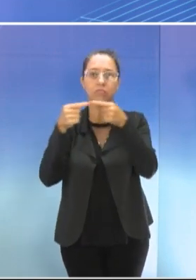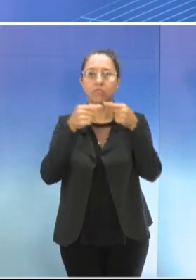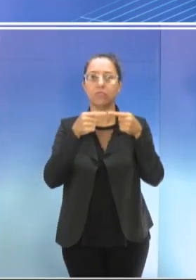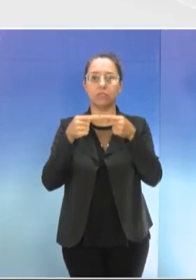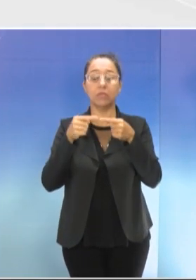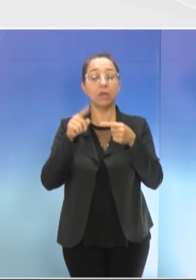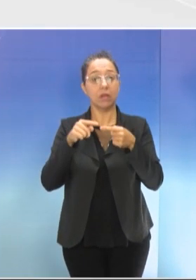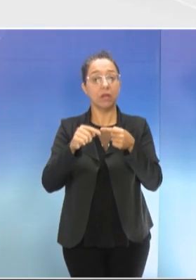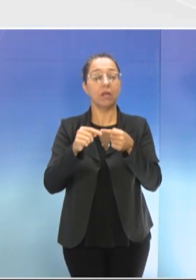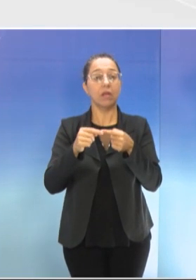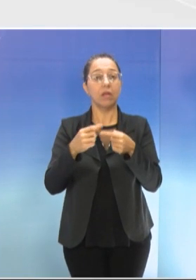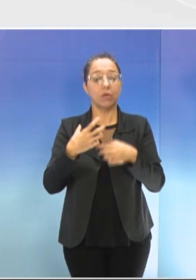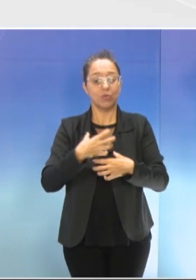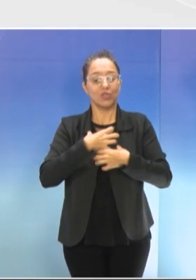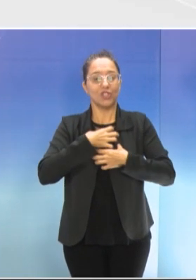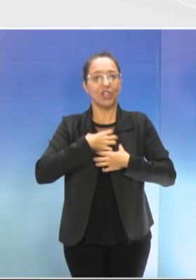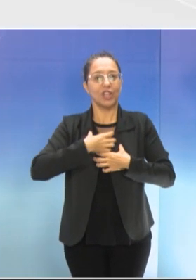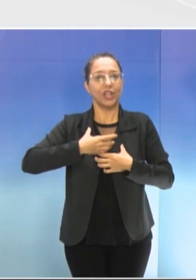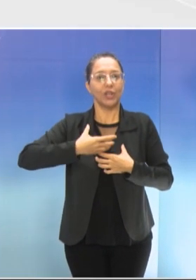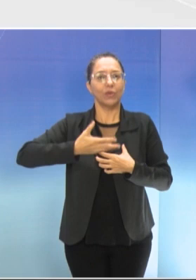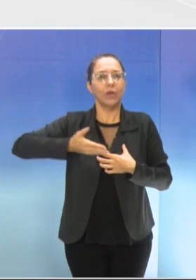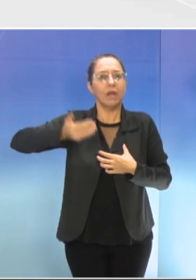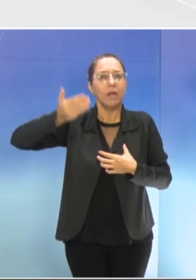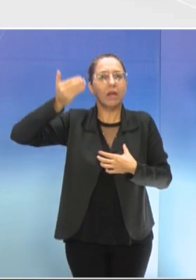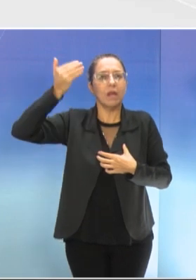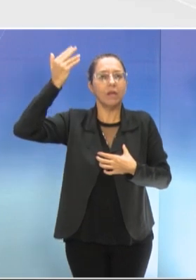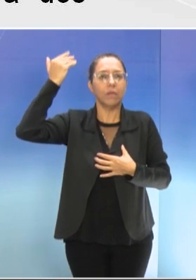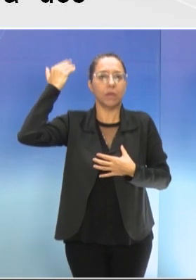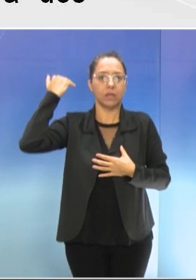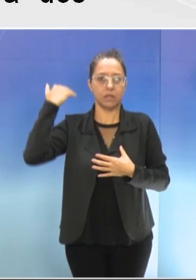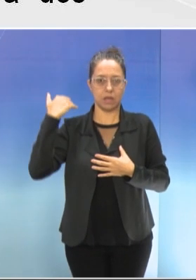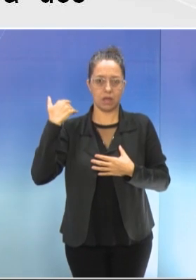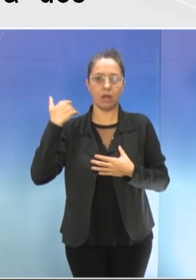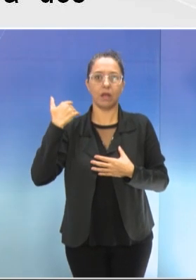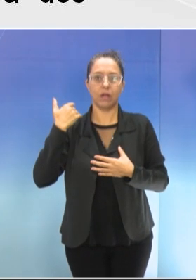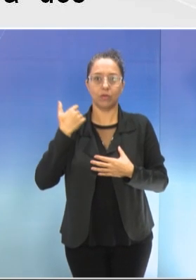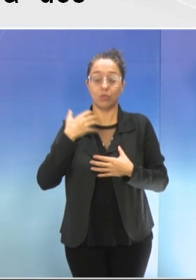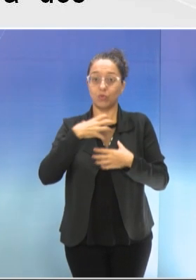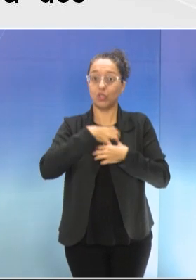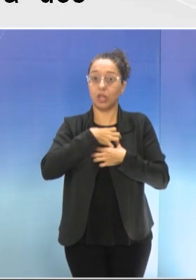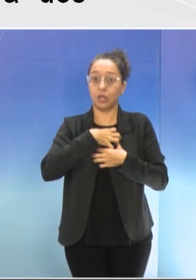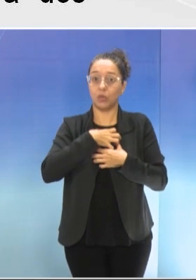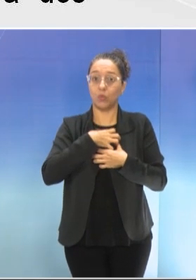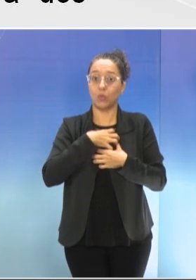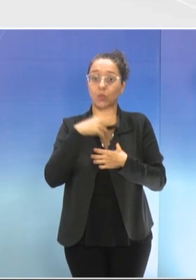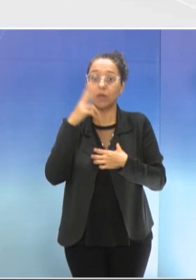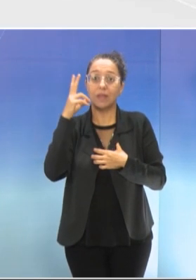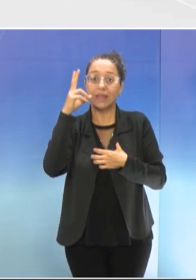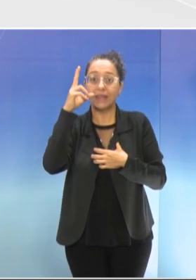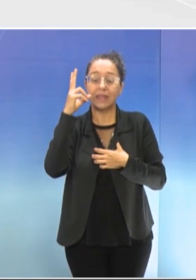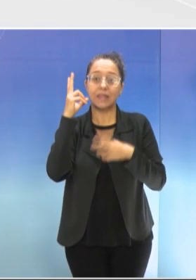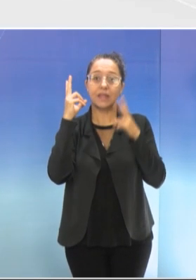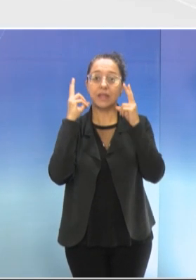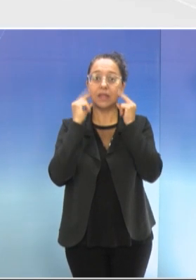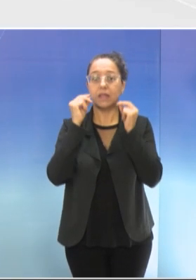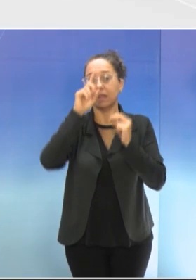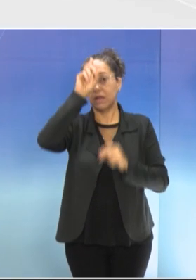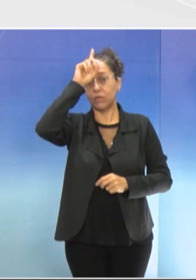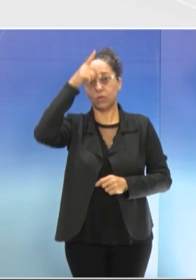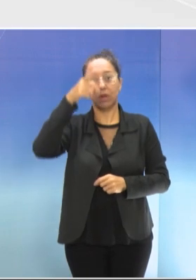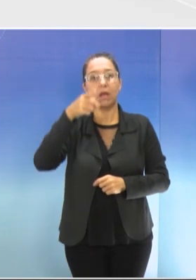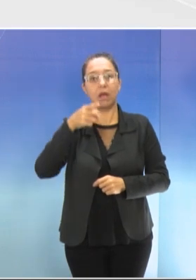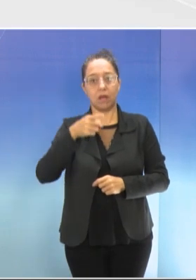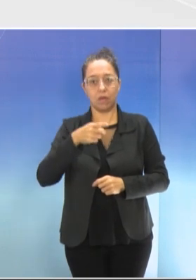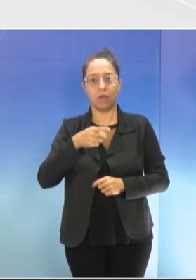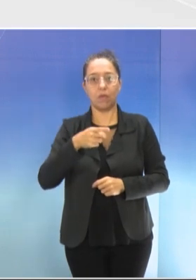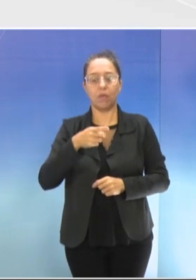condição original, porque eles estão falando disso, né, de um estado aqui, ó, por exemplo, de um